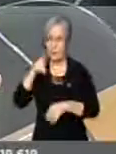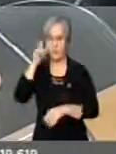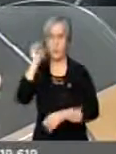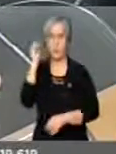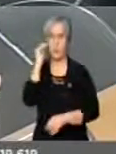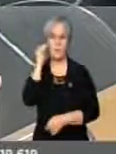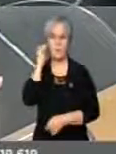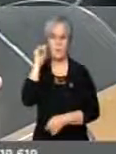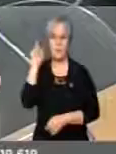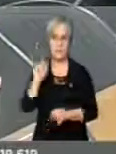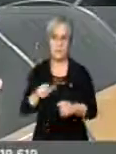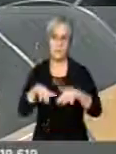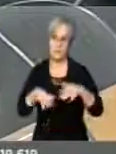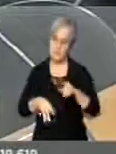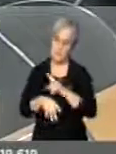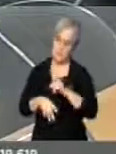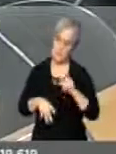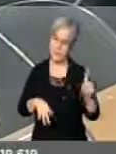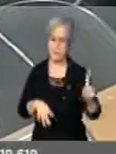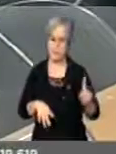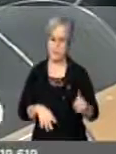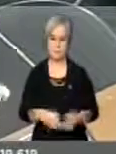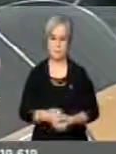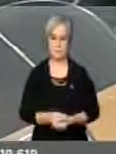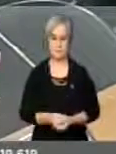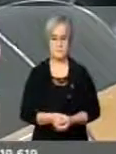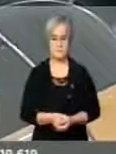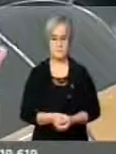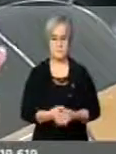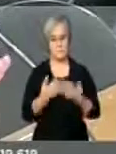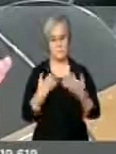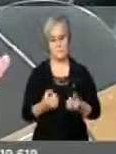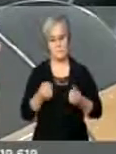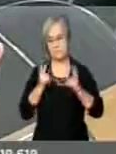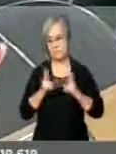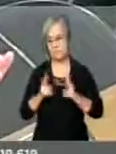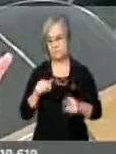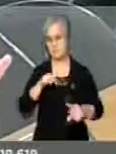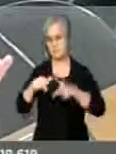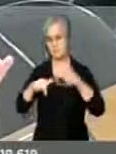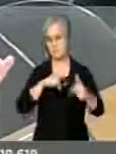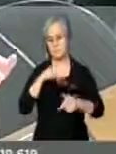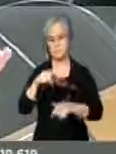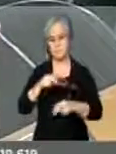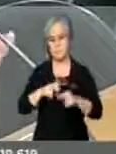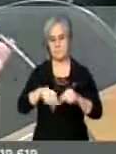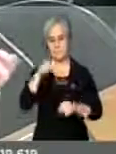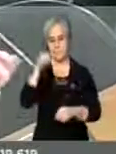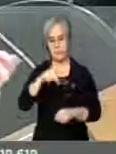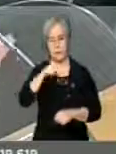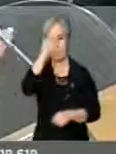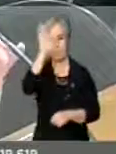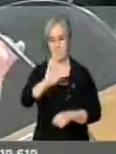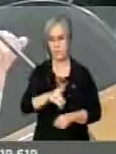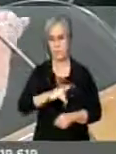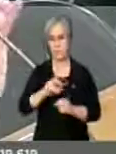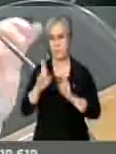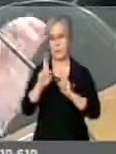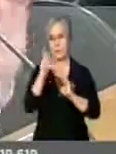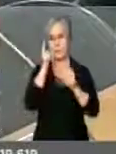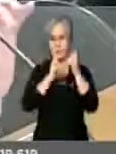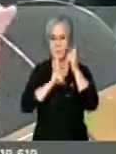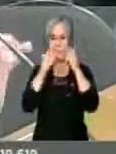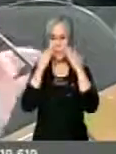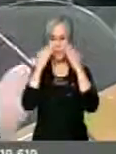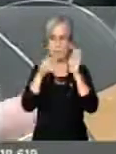mais meu veemente protesto em relação ao que aconteceu ontem. E vamos tocar o nosso trabalho, porque é aqui que o Brasil tem esperanças de a gente apresentar